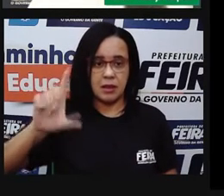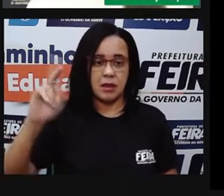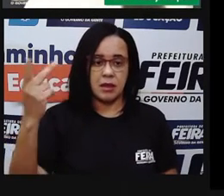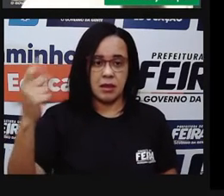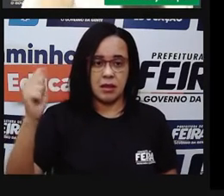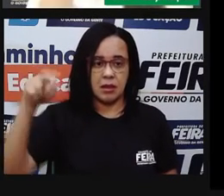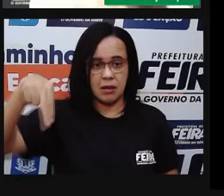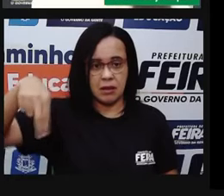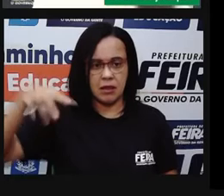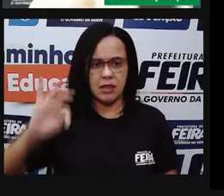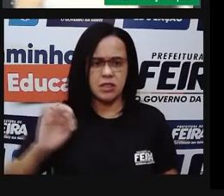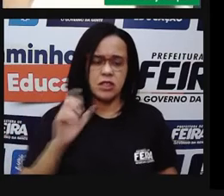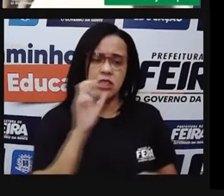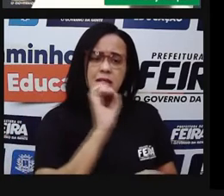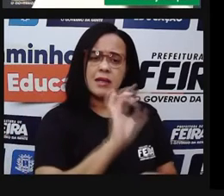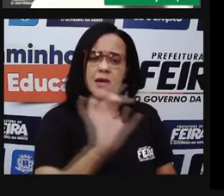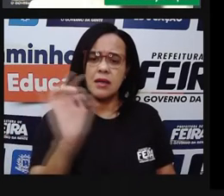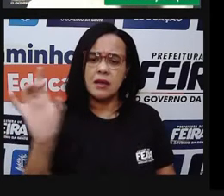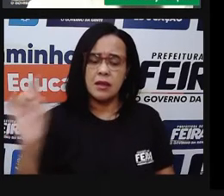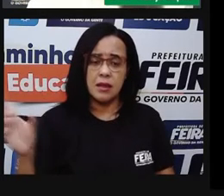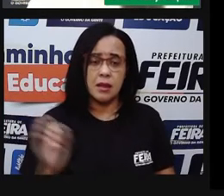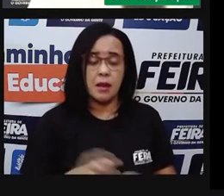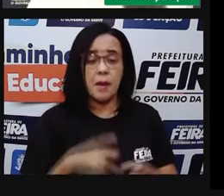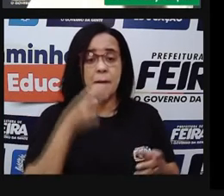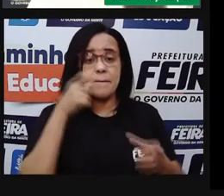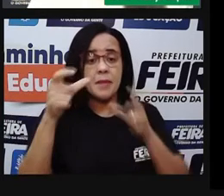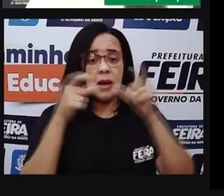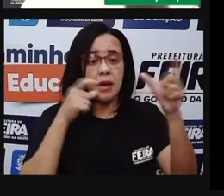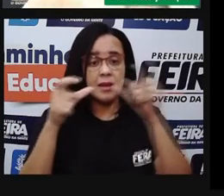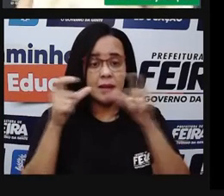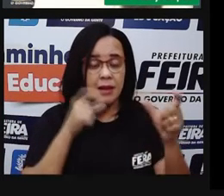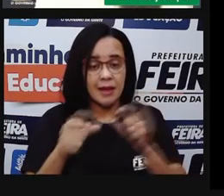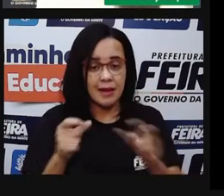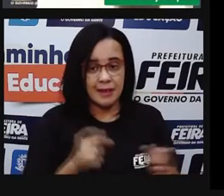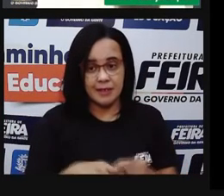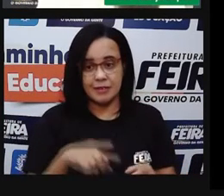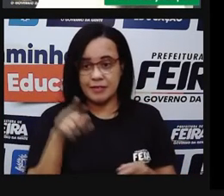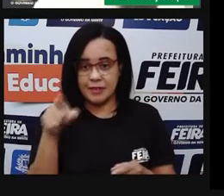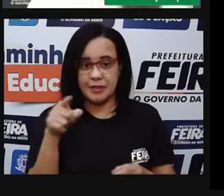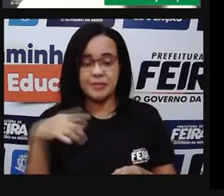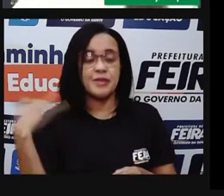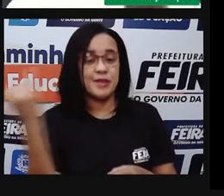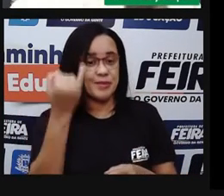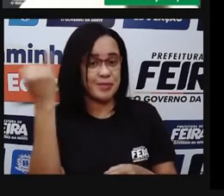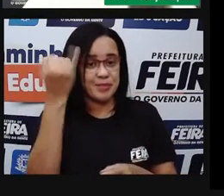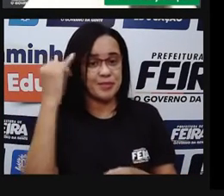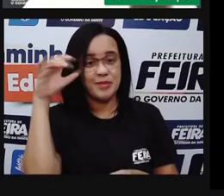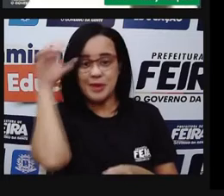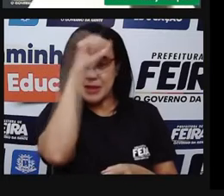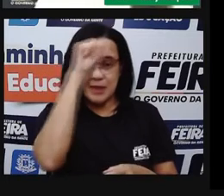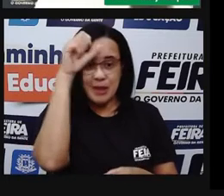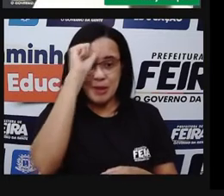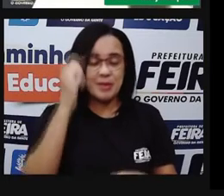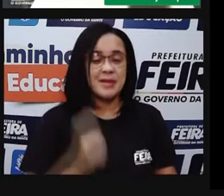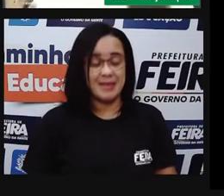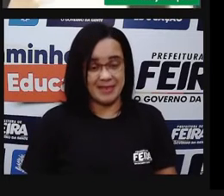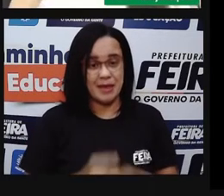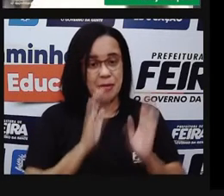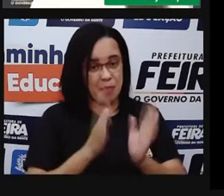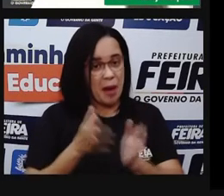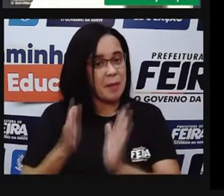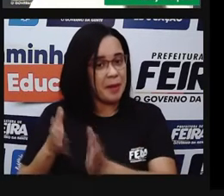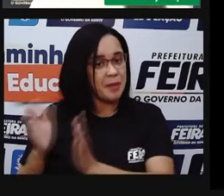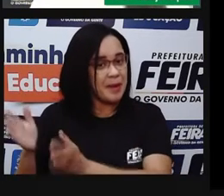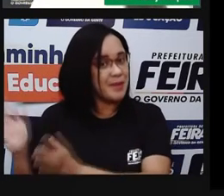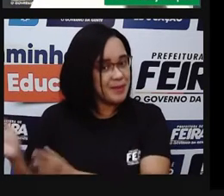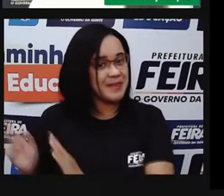nosso conhecimento, vai aprendendo a cada dia mais a, principalmente, valorizar essas histórias, mas